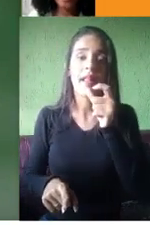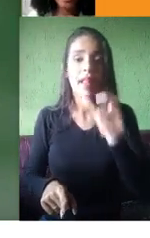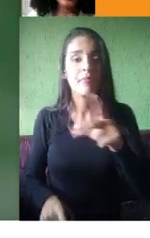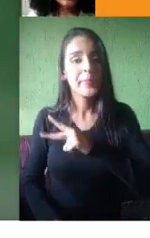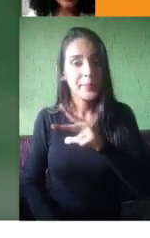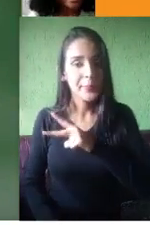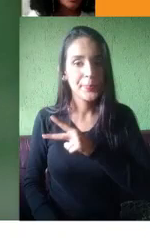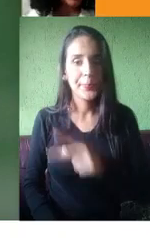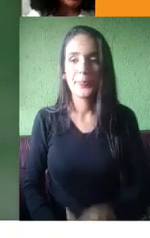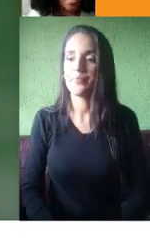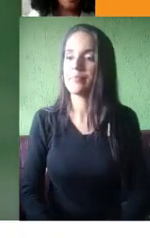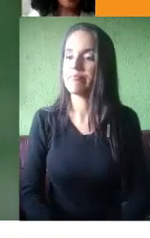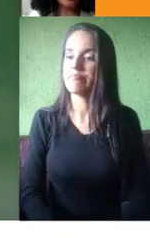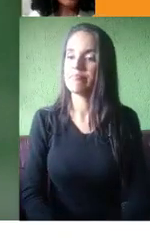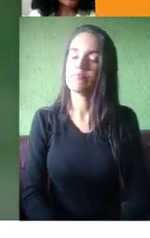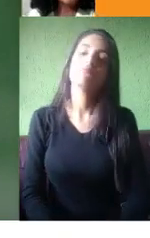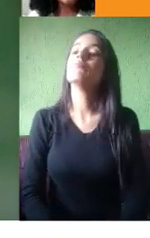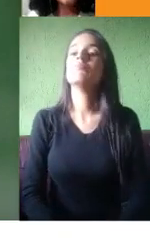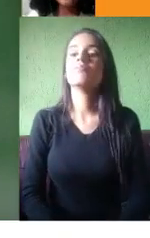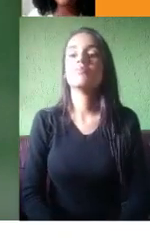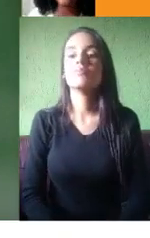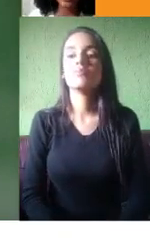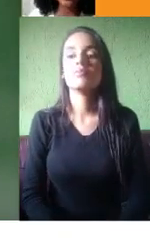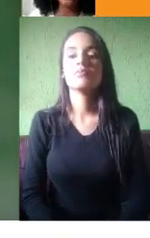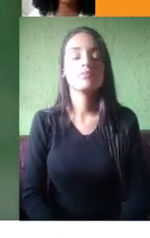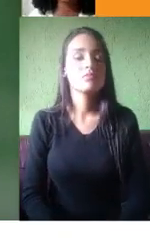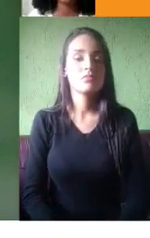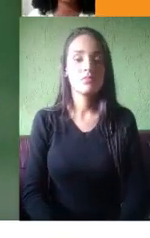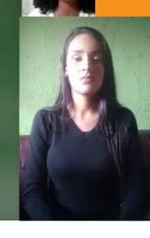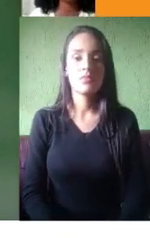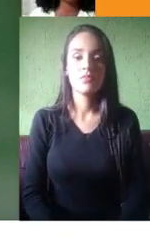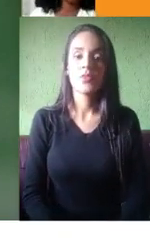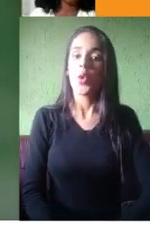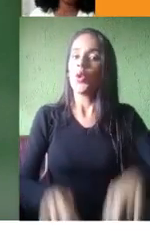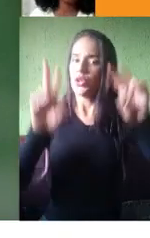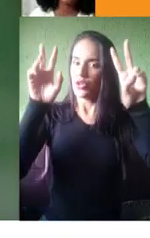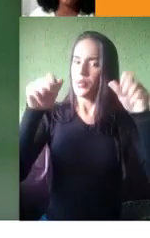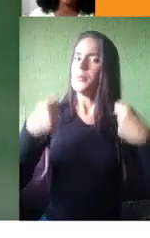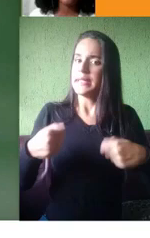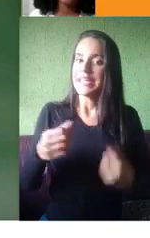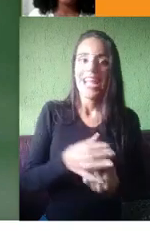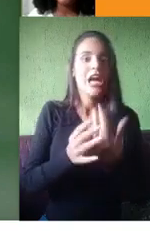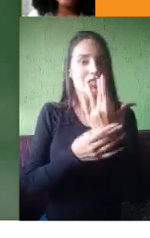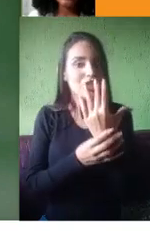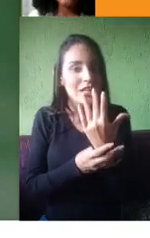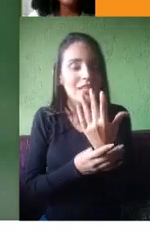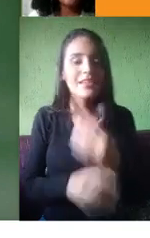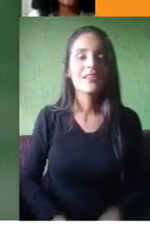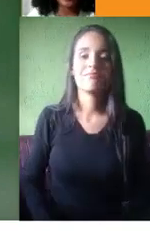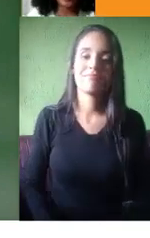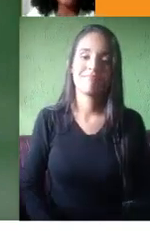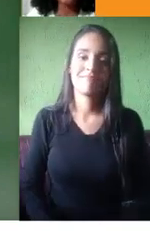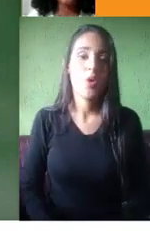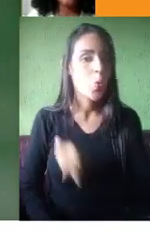colocar. Essas são características básicas, mas para além disso, o título, né, ele deve ser exclusivo, né,